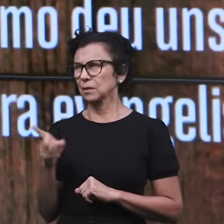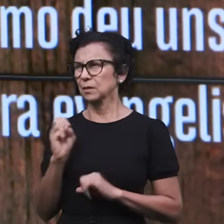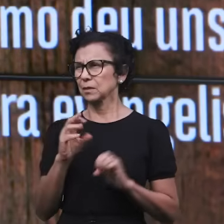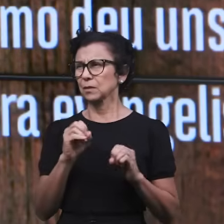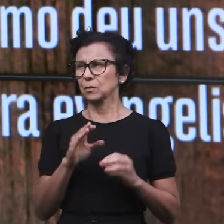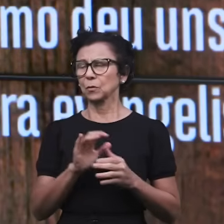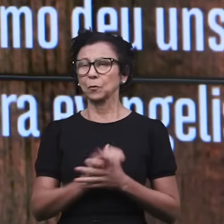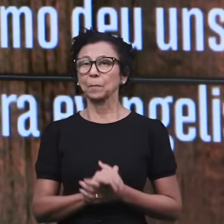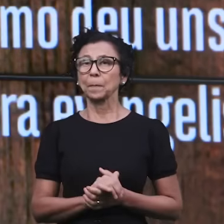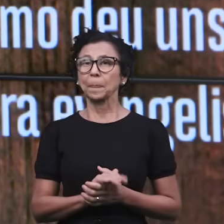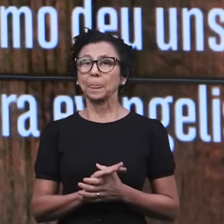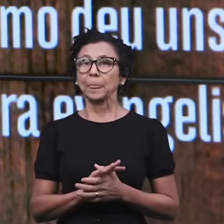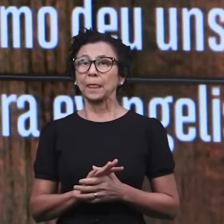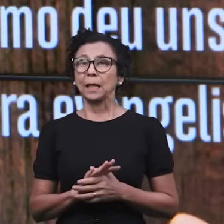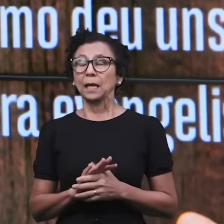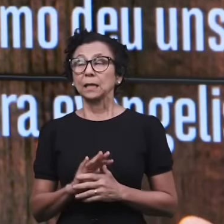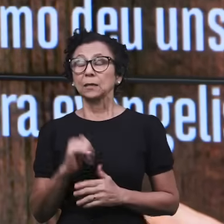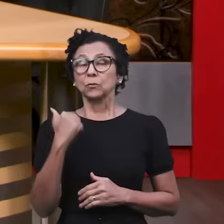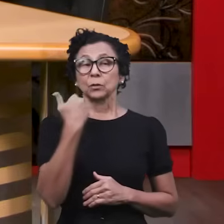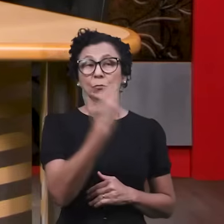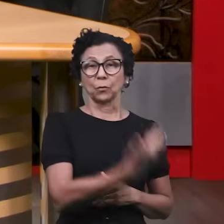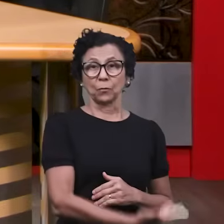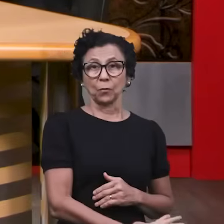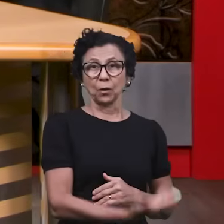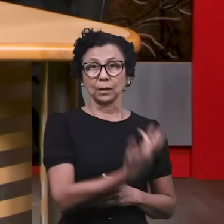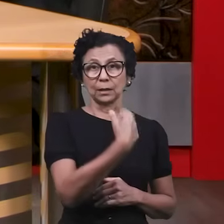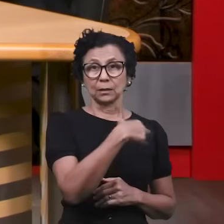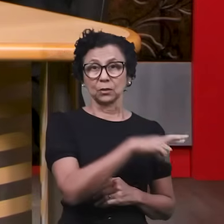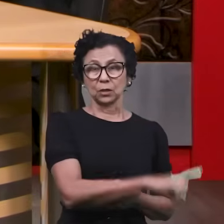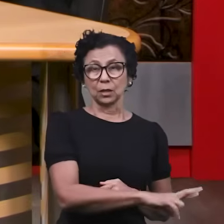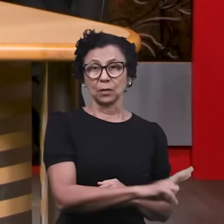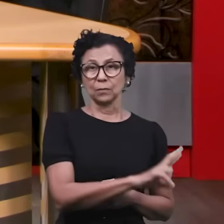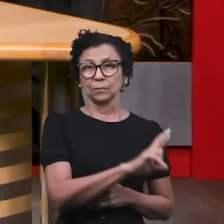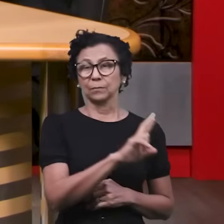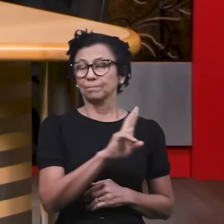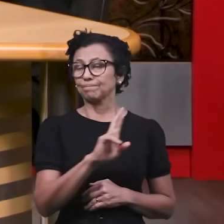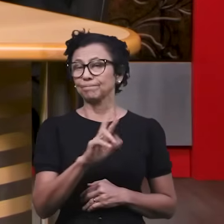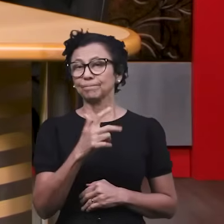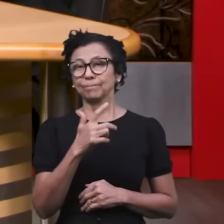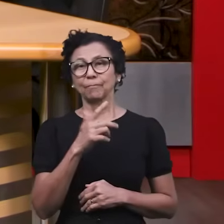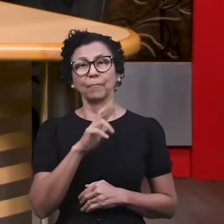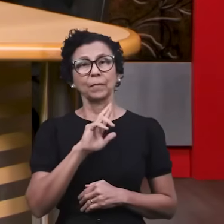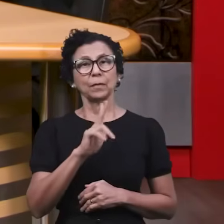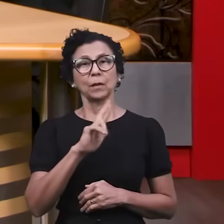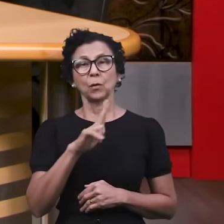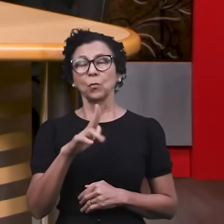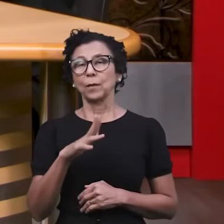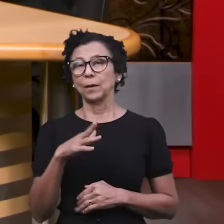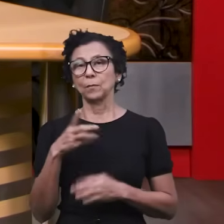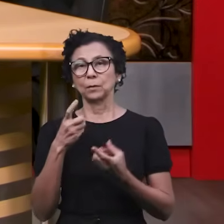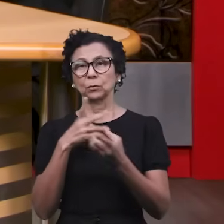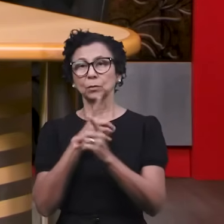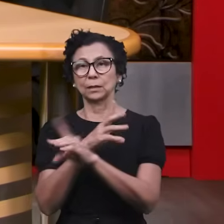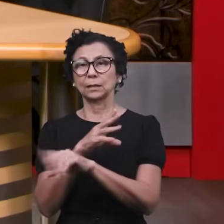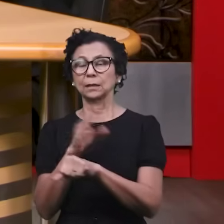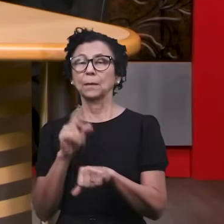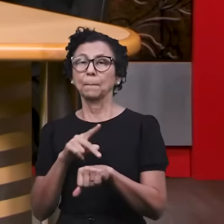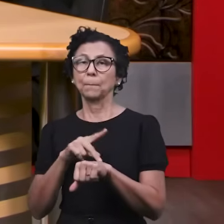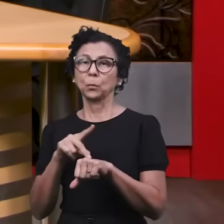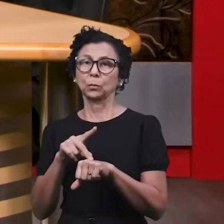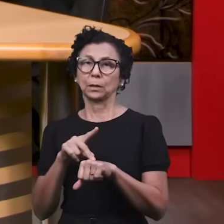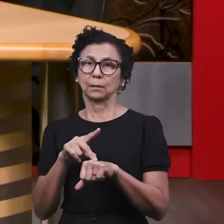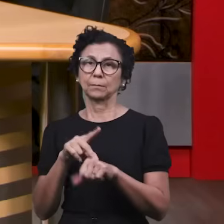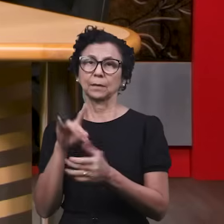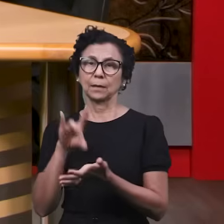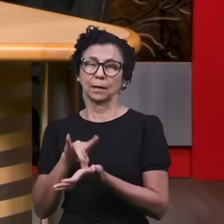não é sã doutrina. E Paulo, ele exorta Tito a isso. Guilherme, qual a importância hoje,